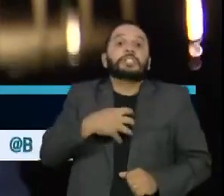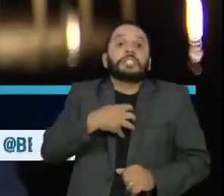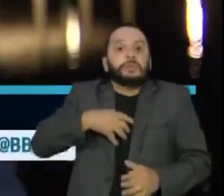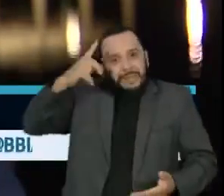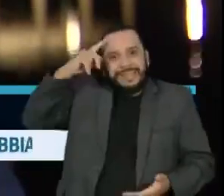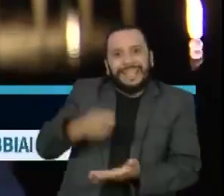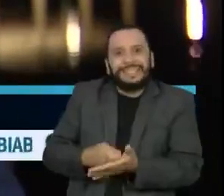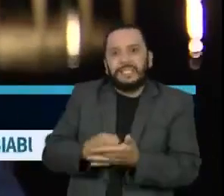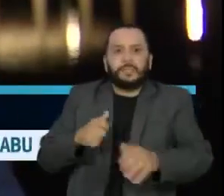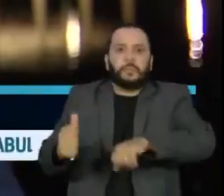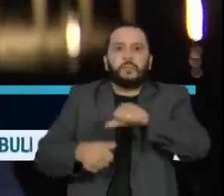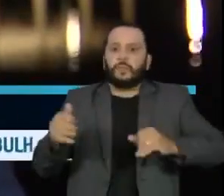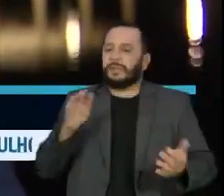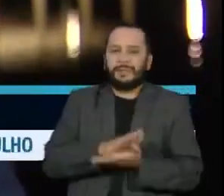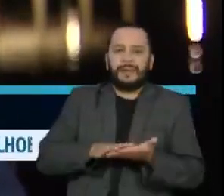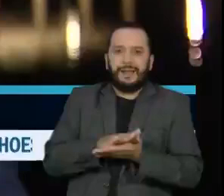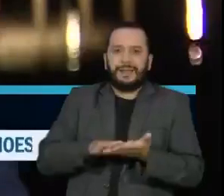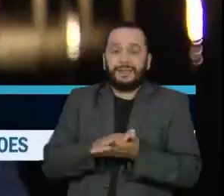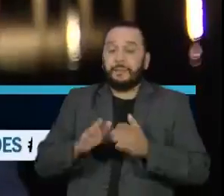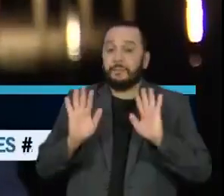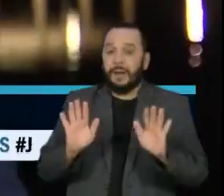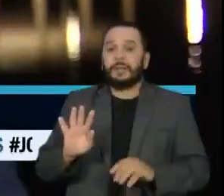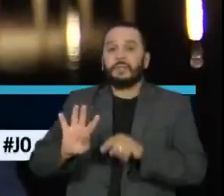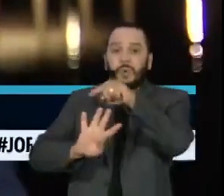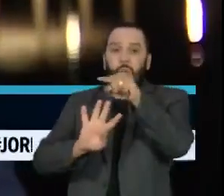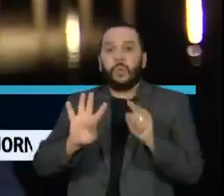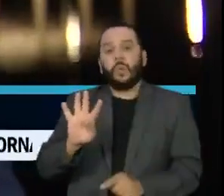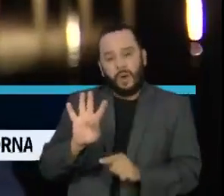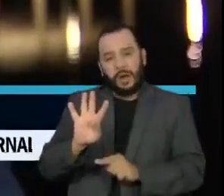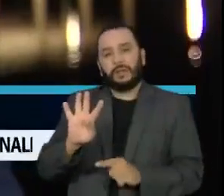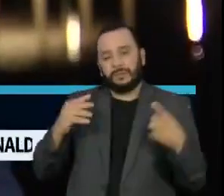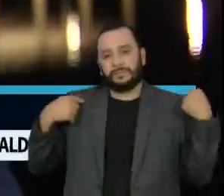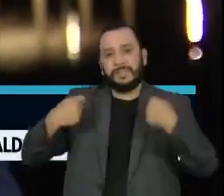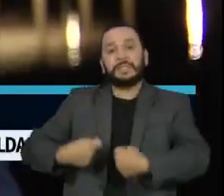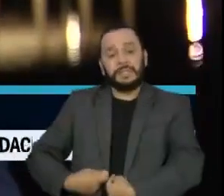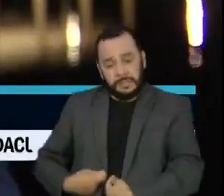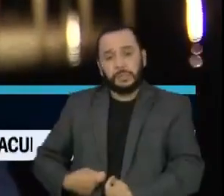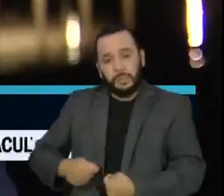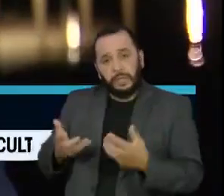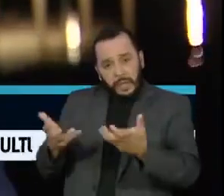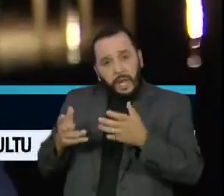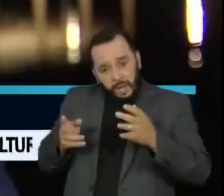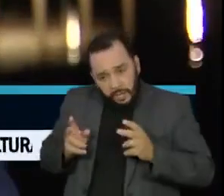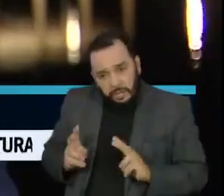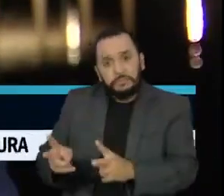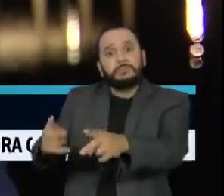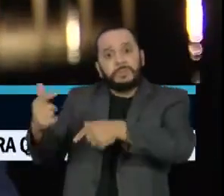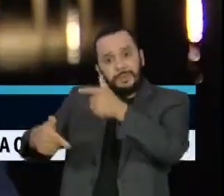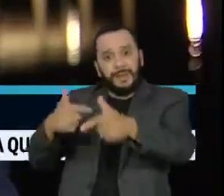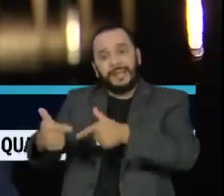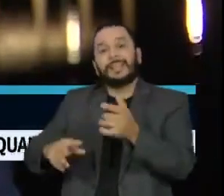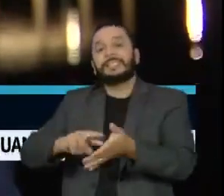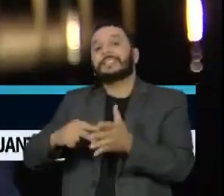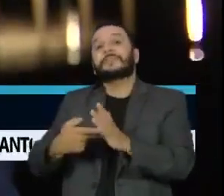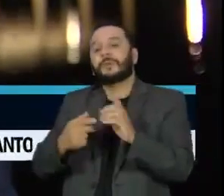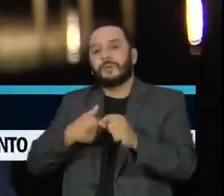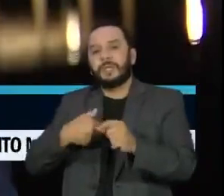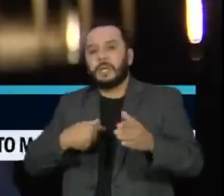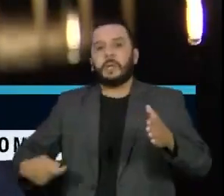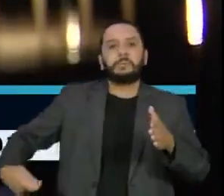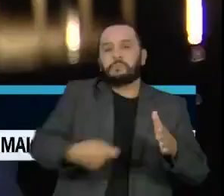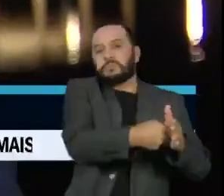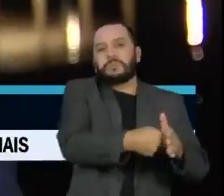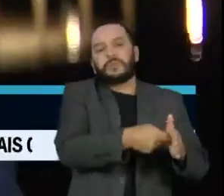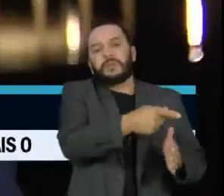decisões durante o recesso, a opção dos 4 ministros do STF já é encarada como uma forma de colocar contra a parede o atual presidente Luiz